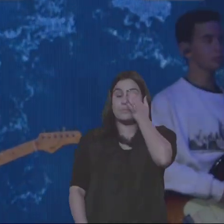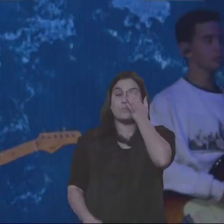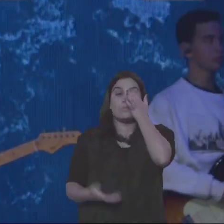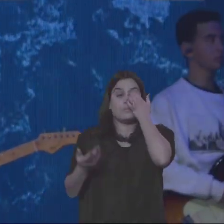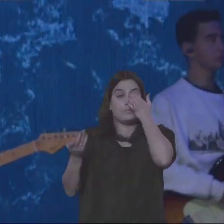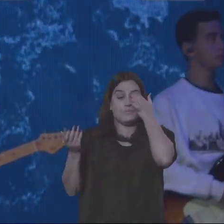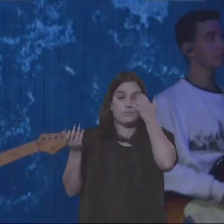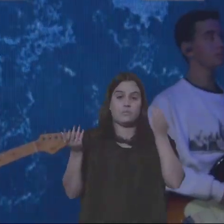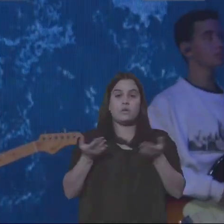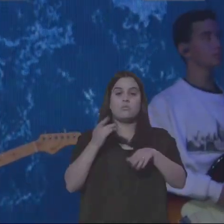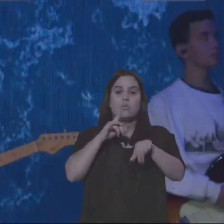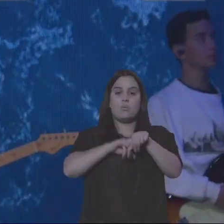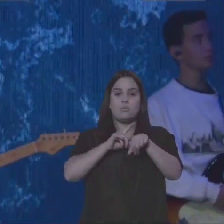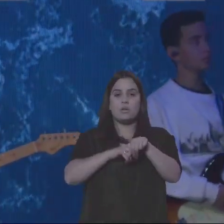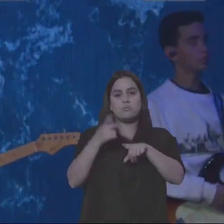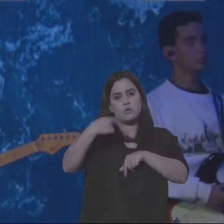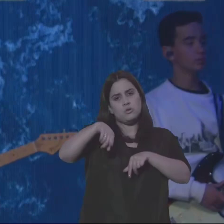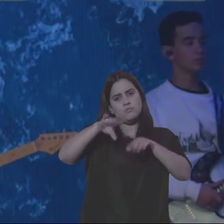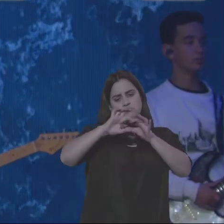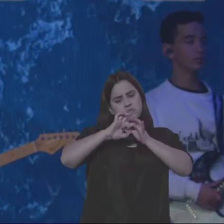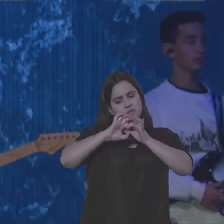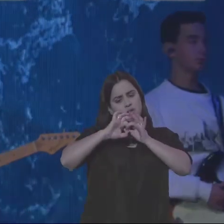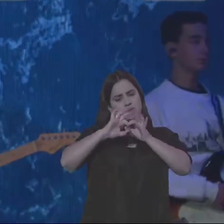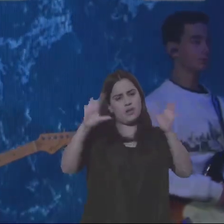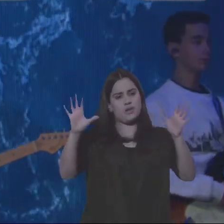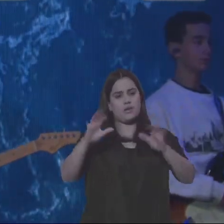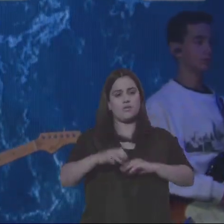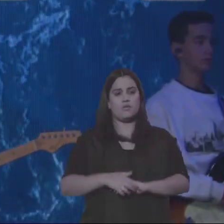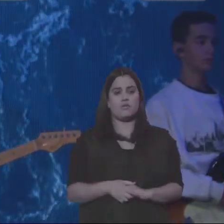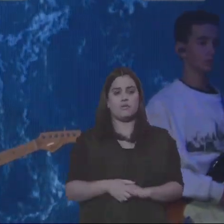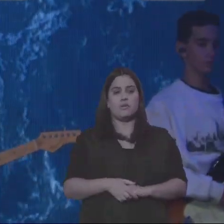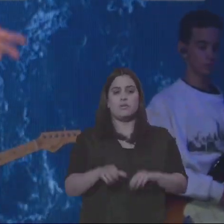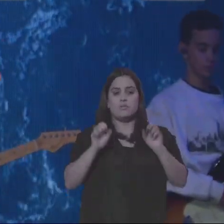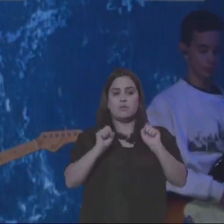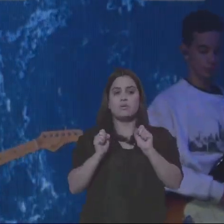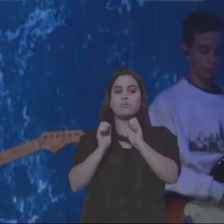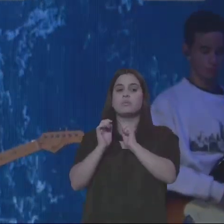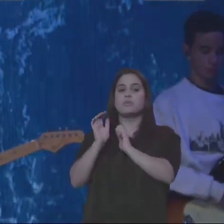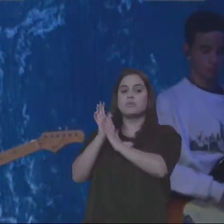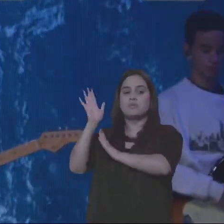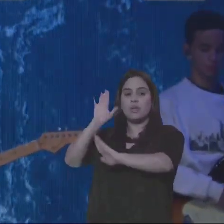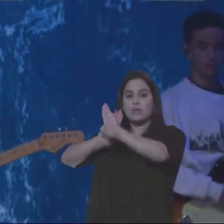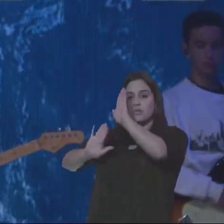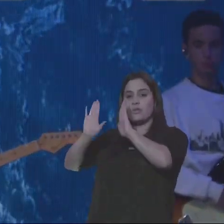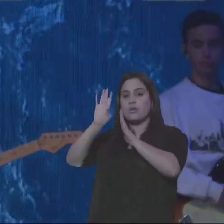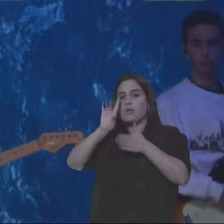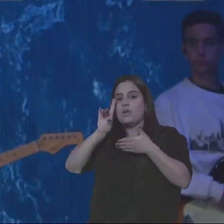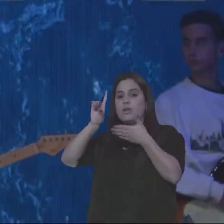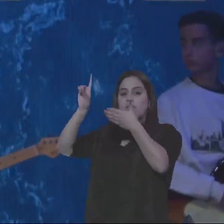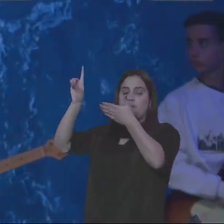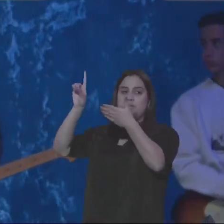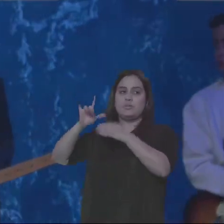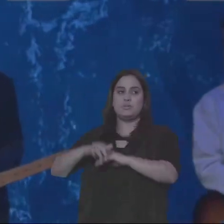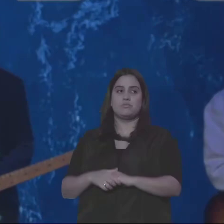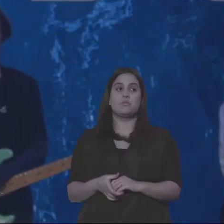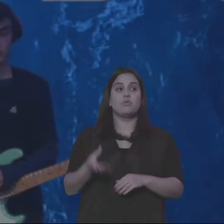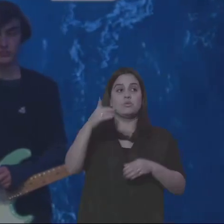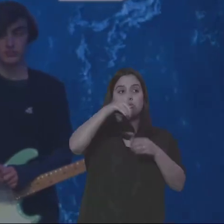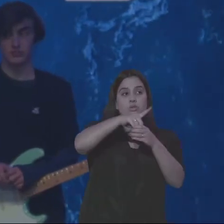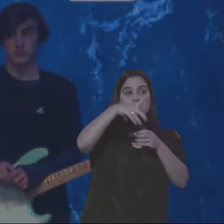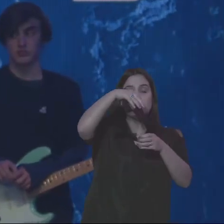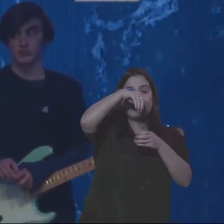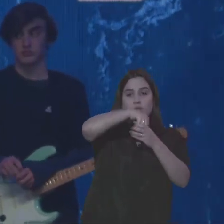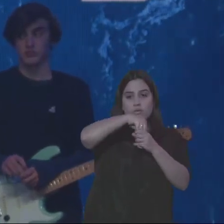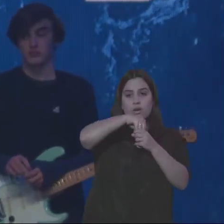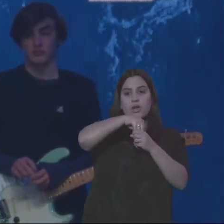você ser convidado, se sentir à vontade para adorar a Deus do jeito que você desejar, inclusive com os seus dízimos, as suas